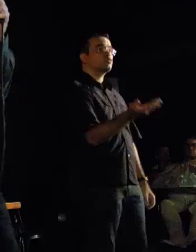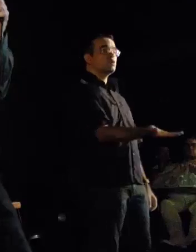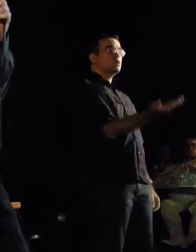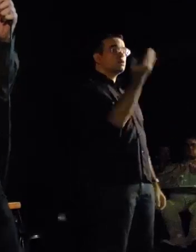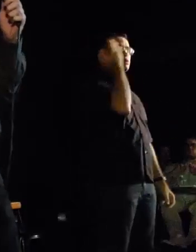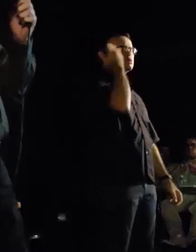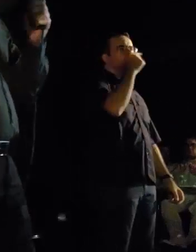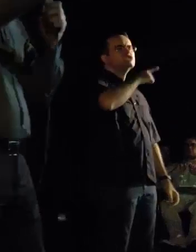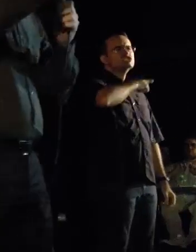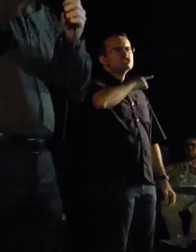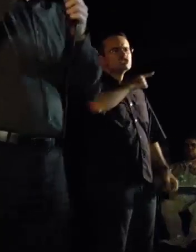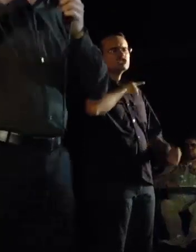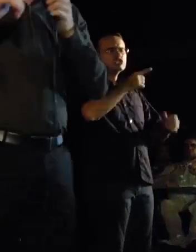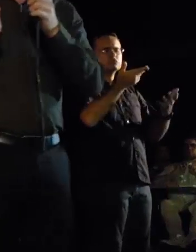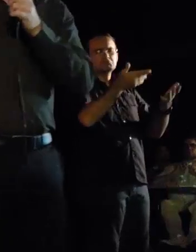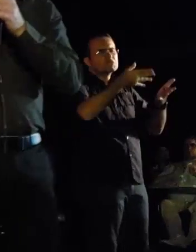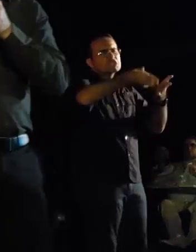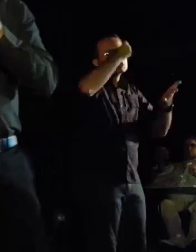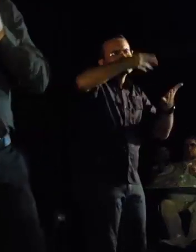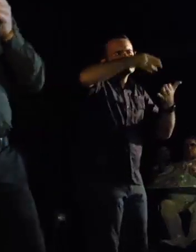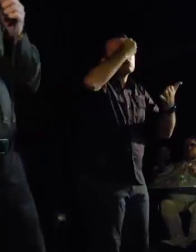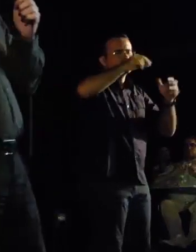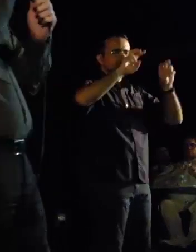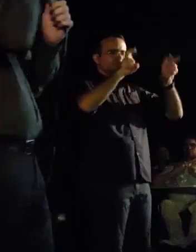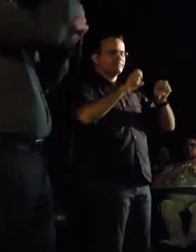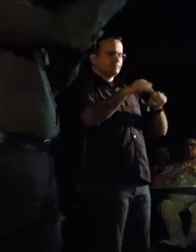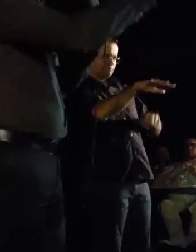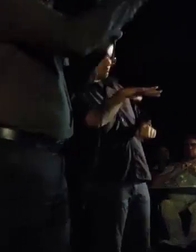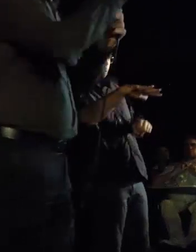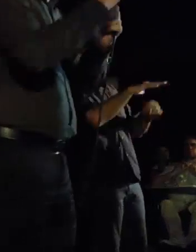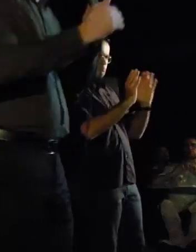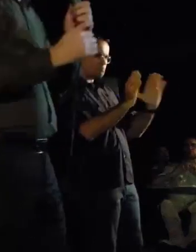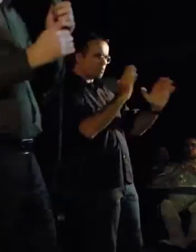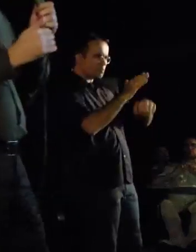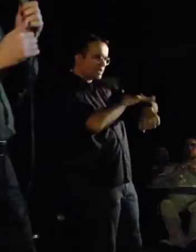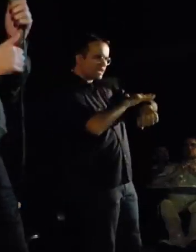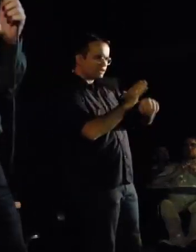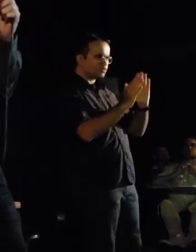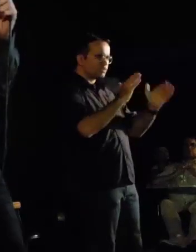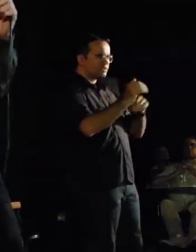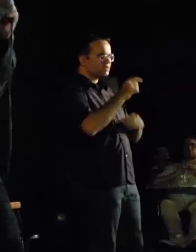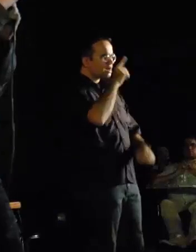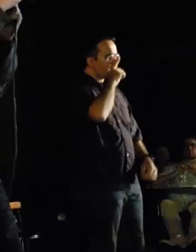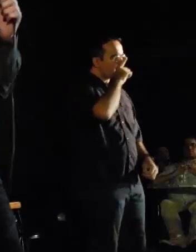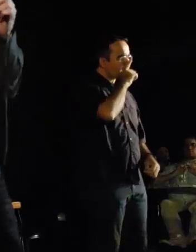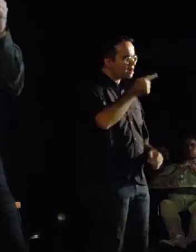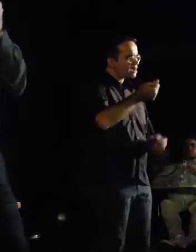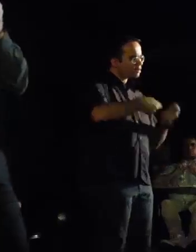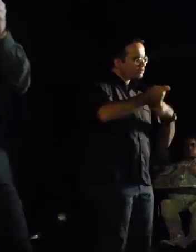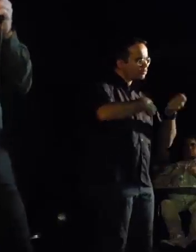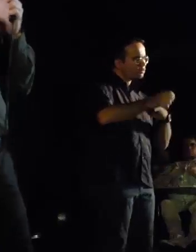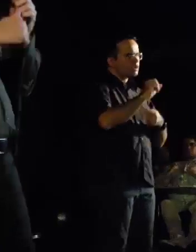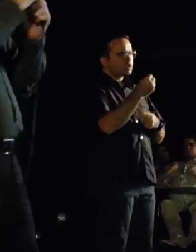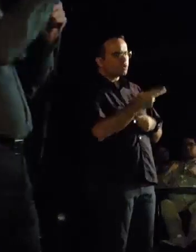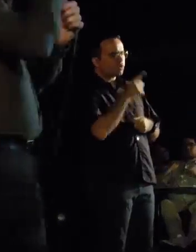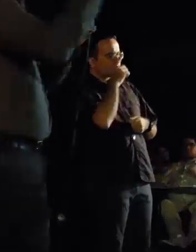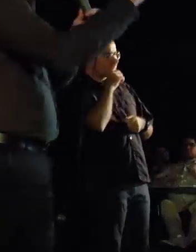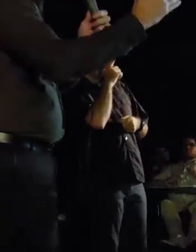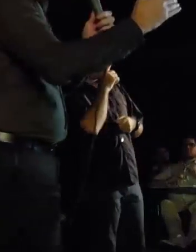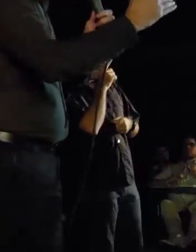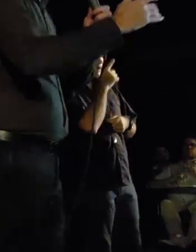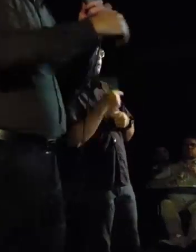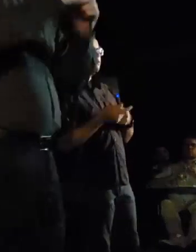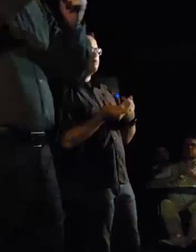que situações de crise econômica, situações de crise social, levavam países,